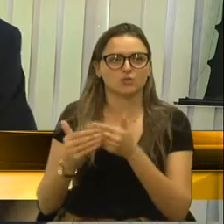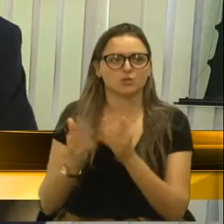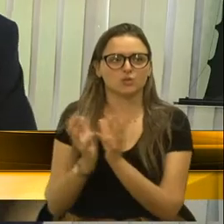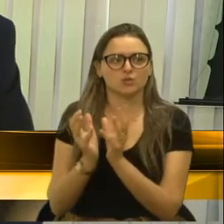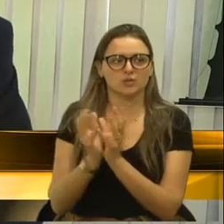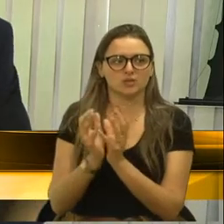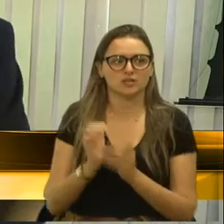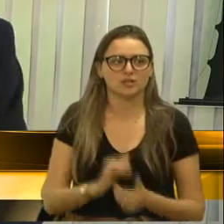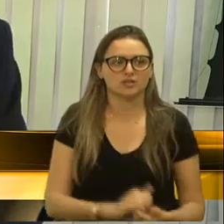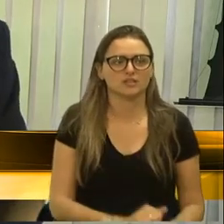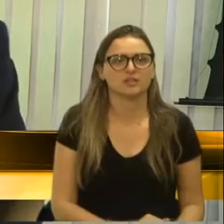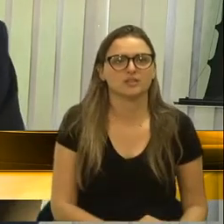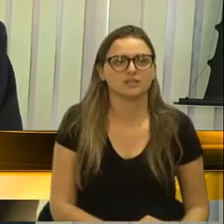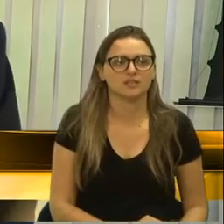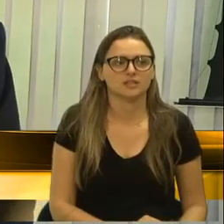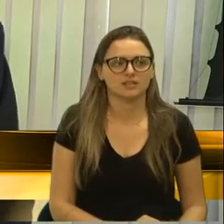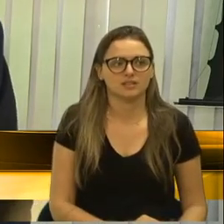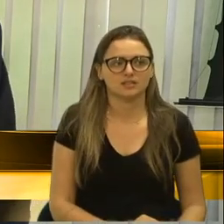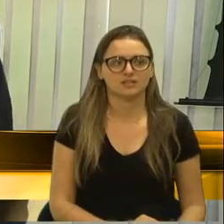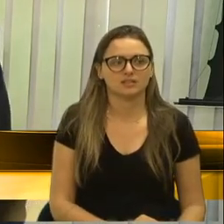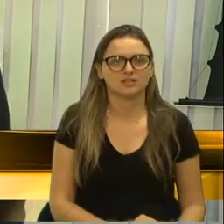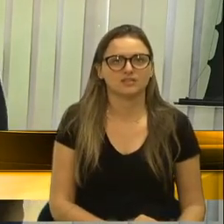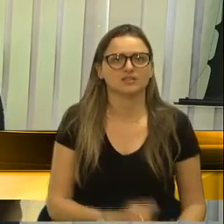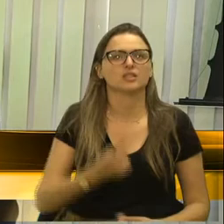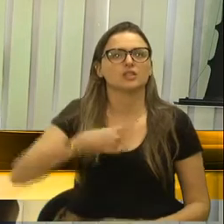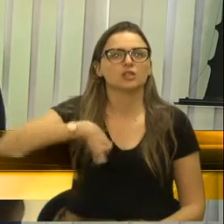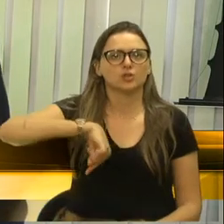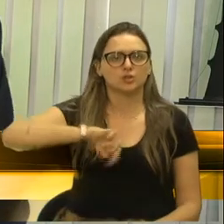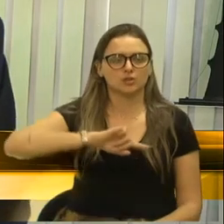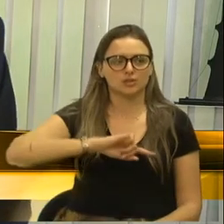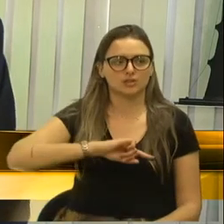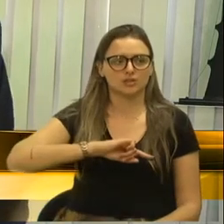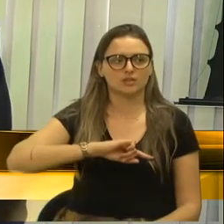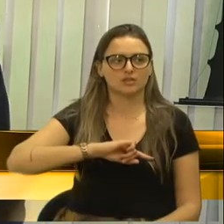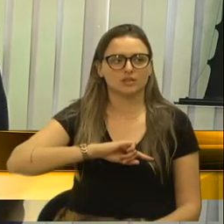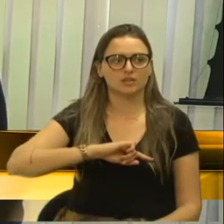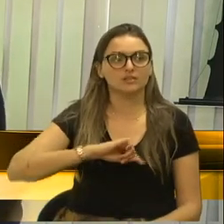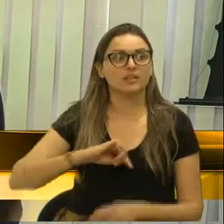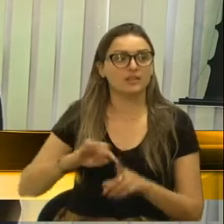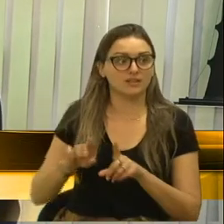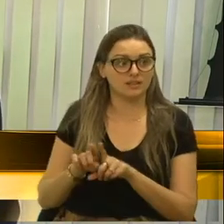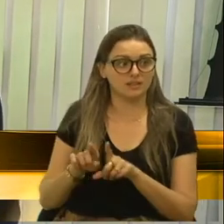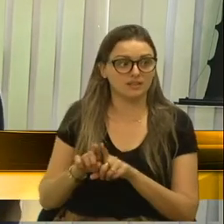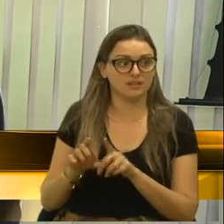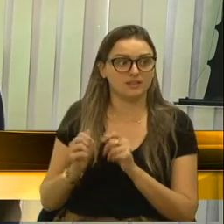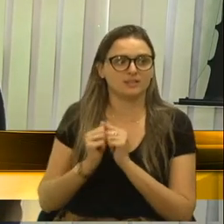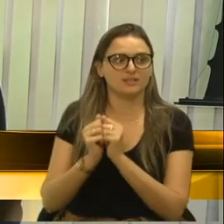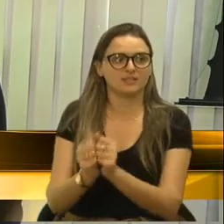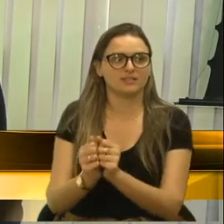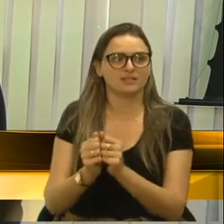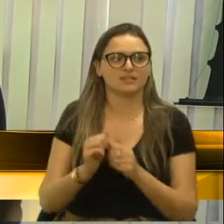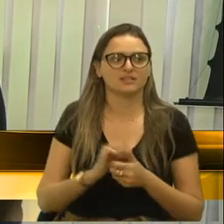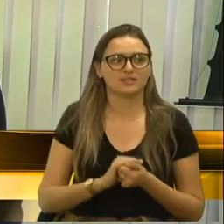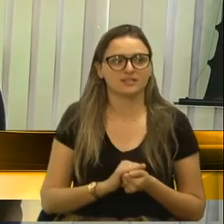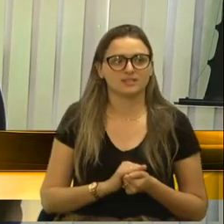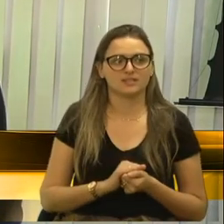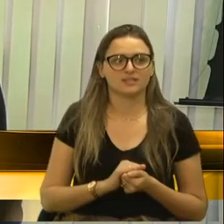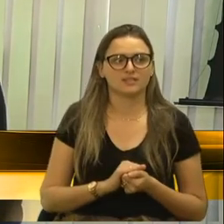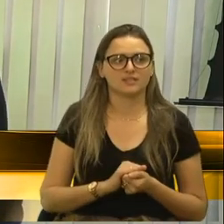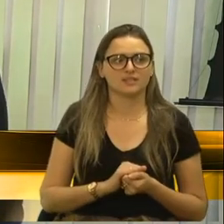obrigado. Também nós estamos encaminhando hoje, através da bancada do PSDB, uma indicação para o Poder